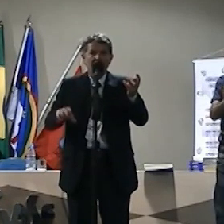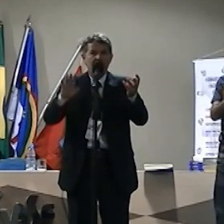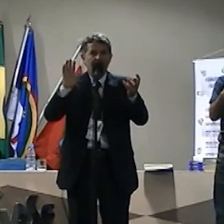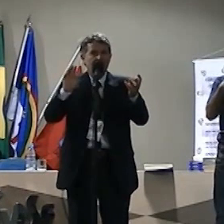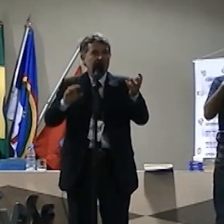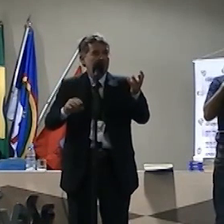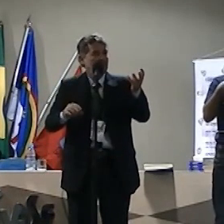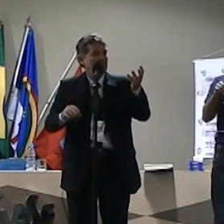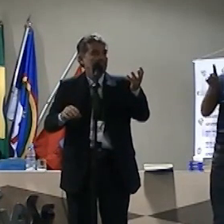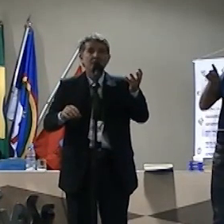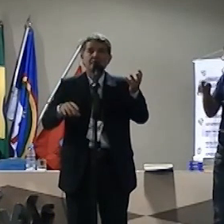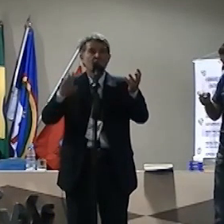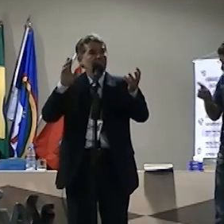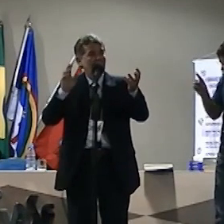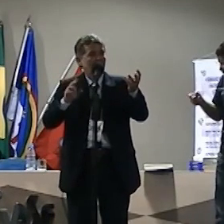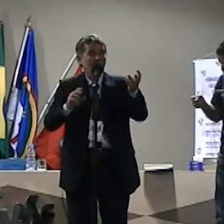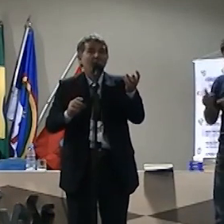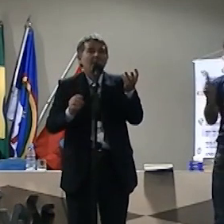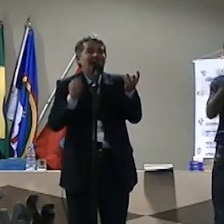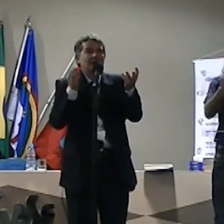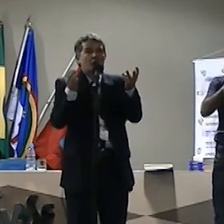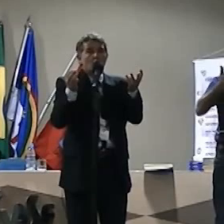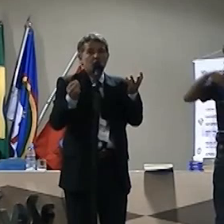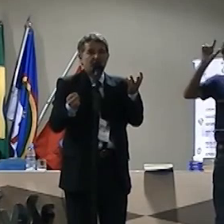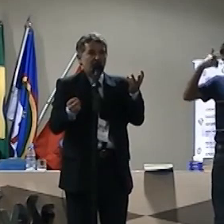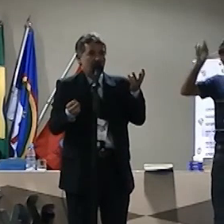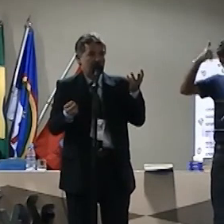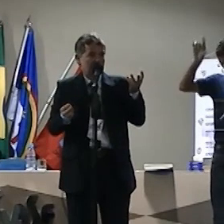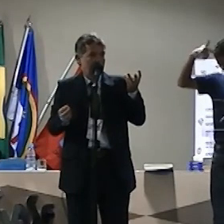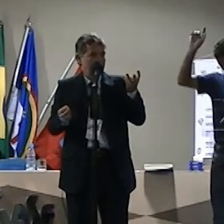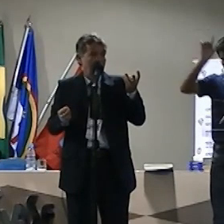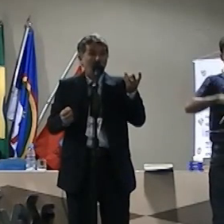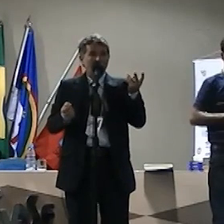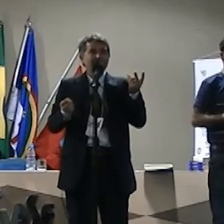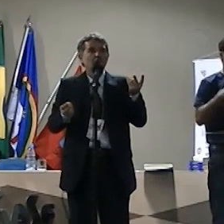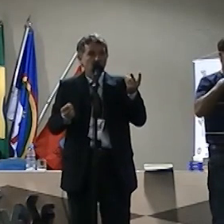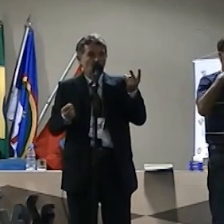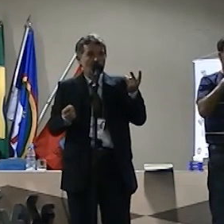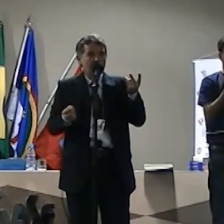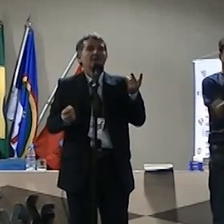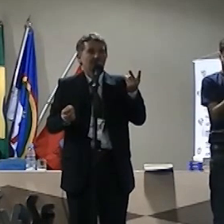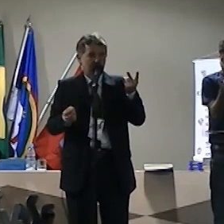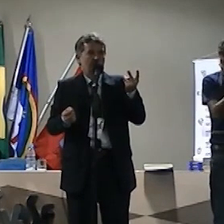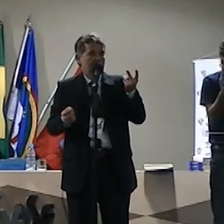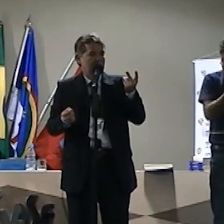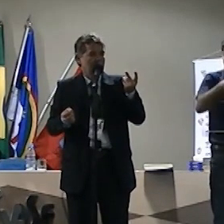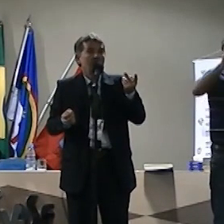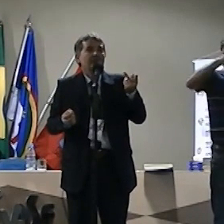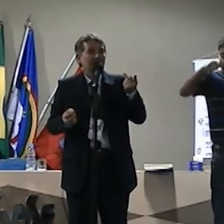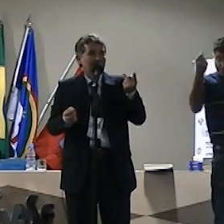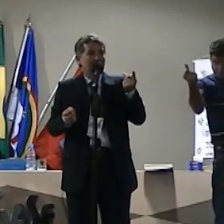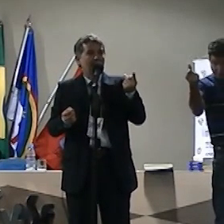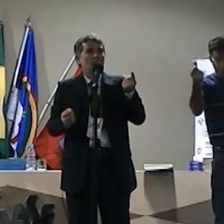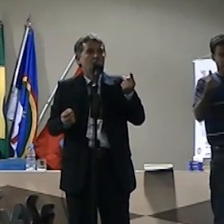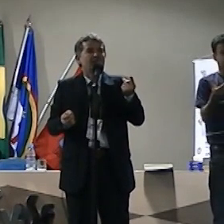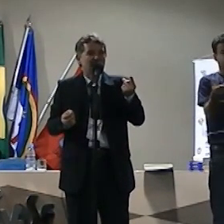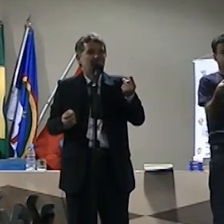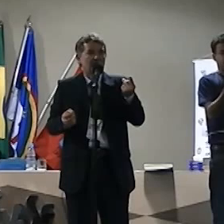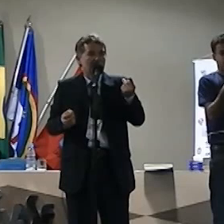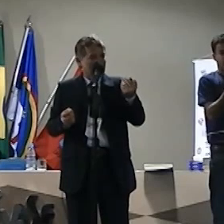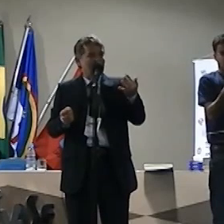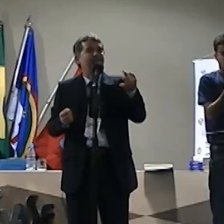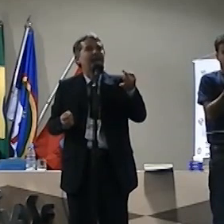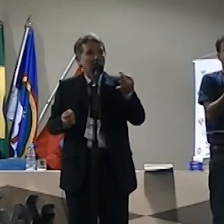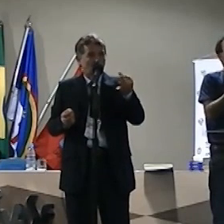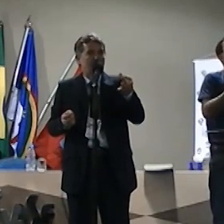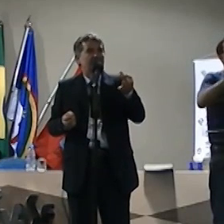Básico, não é nem parêntese. Eu nem sei o que é. Básico 1, 6 meses. Básico 2, 6 meses. Intermediário 1, 6